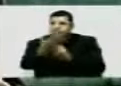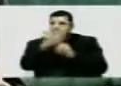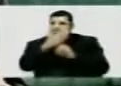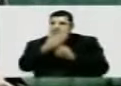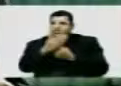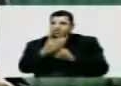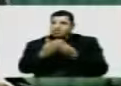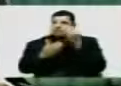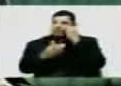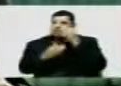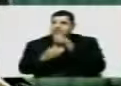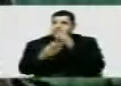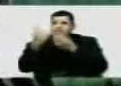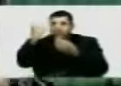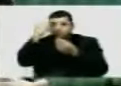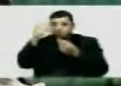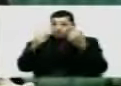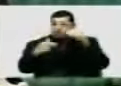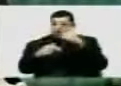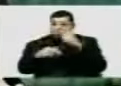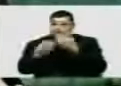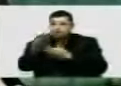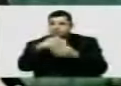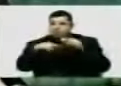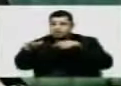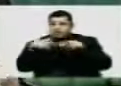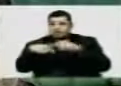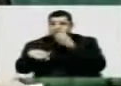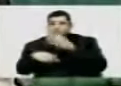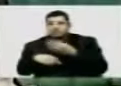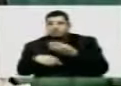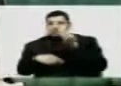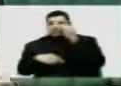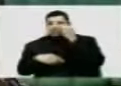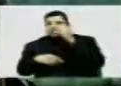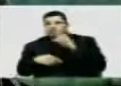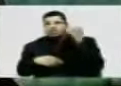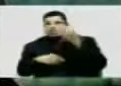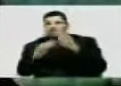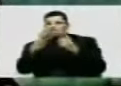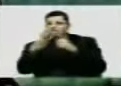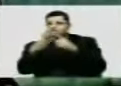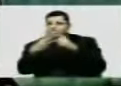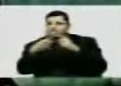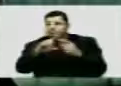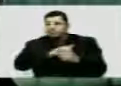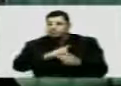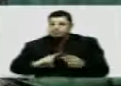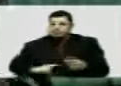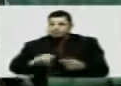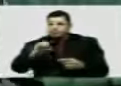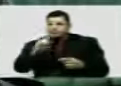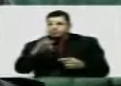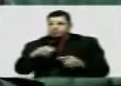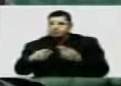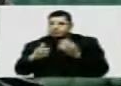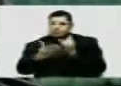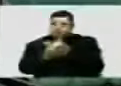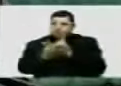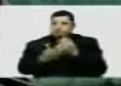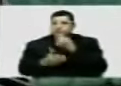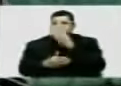o interesse comum. E aqui não dá para ter divisionismo. E o interessante é que são 3 deputados de oposição e alguns